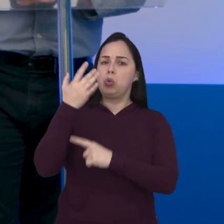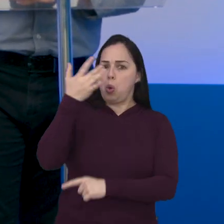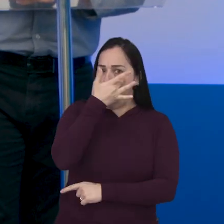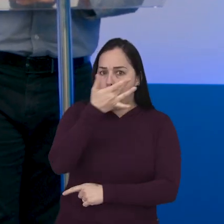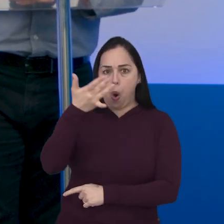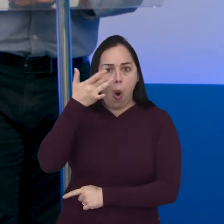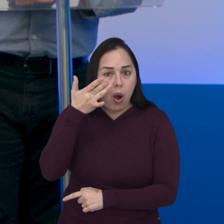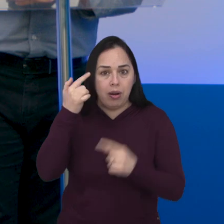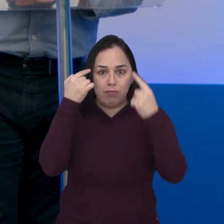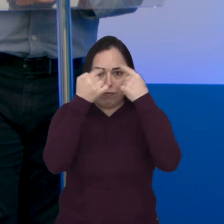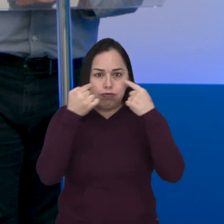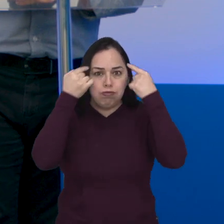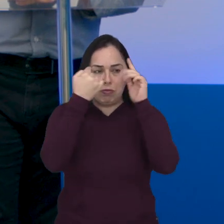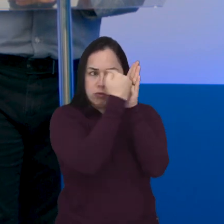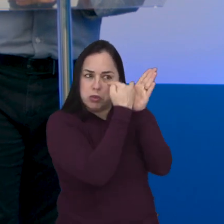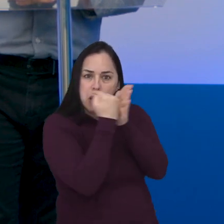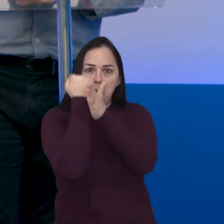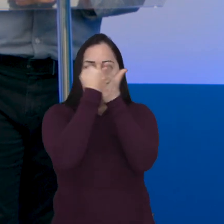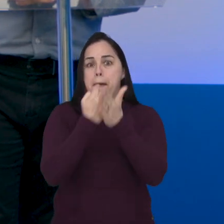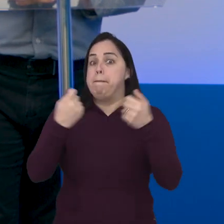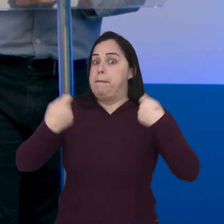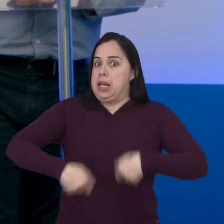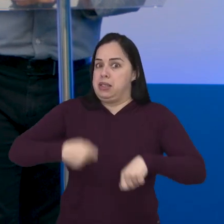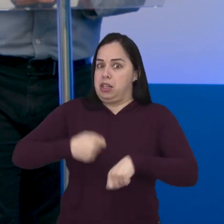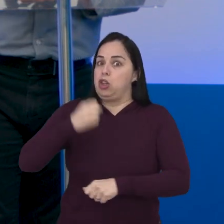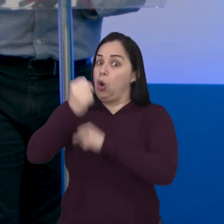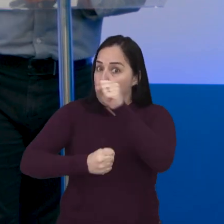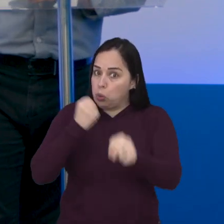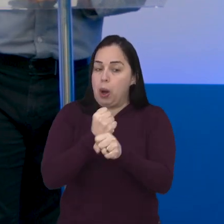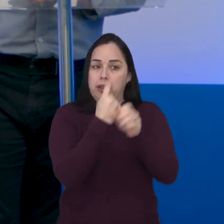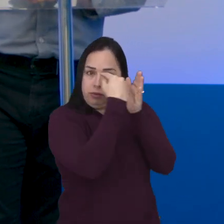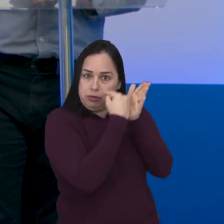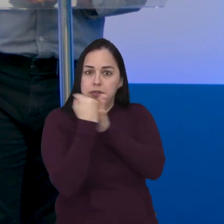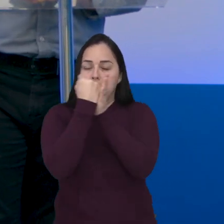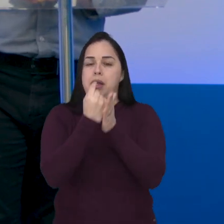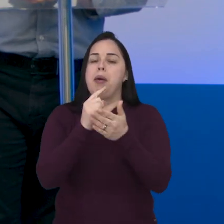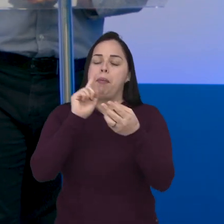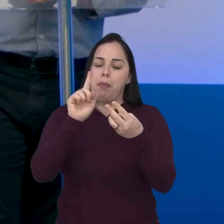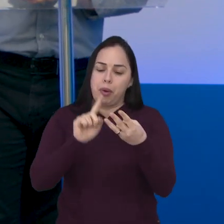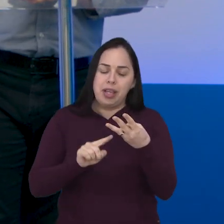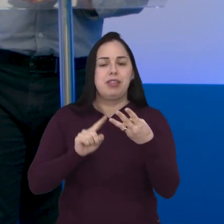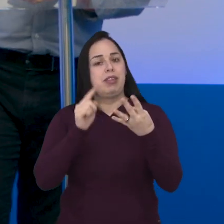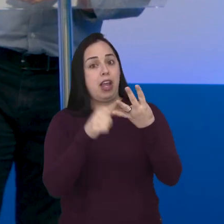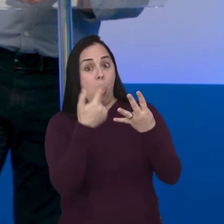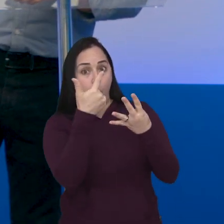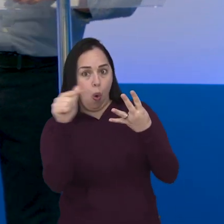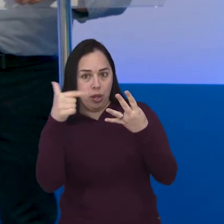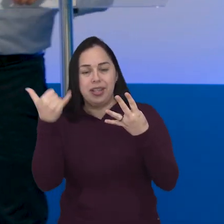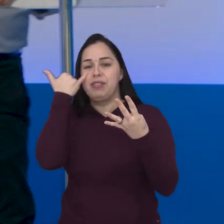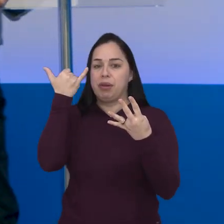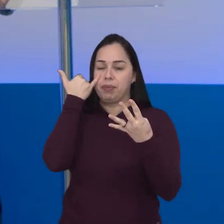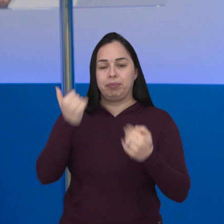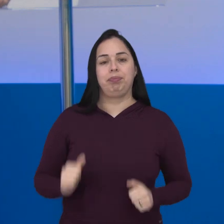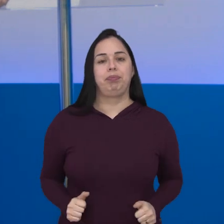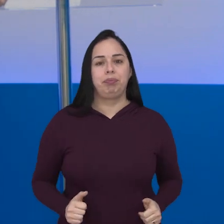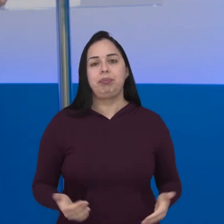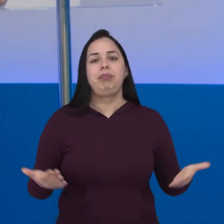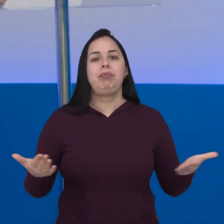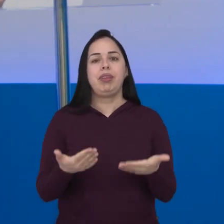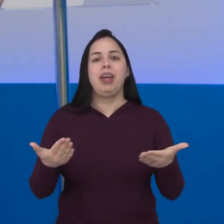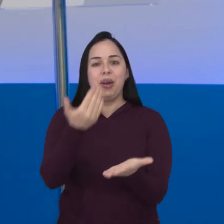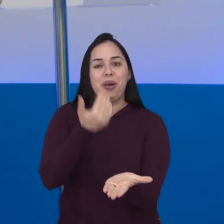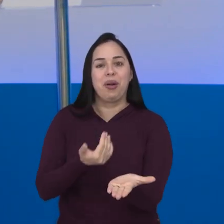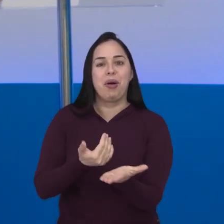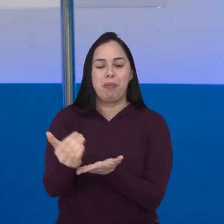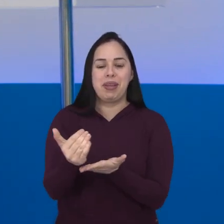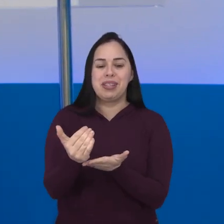olhos? Exames preventivos são fundamentais e devem ser feitos todo ano. Então, a gente não parou por aí, porque tem mais